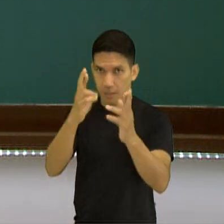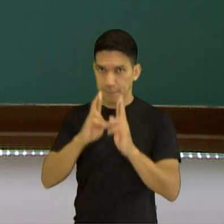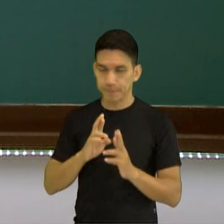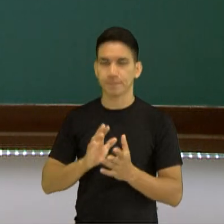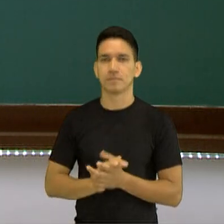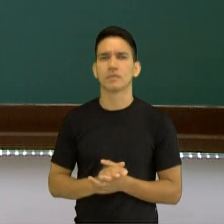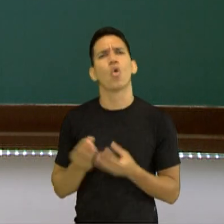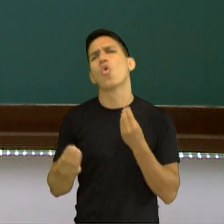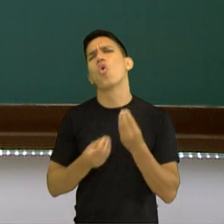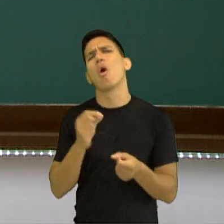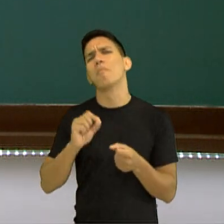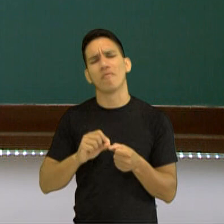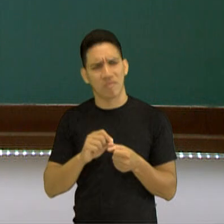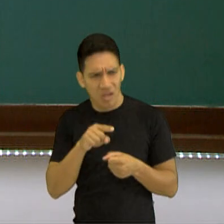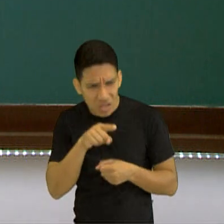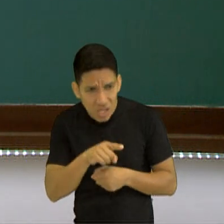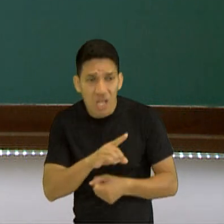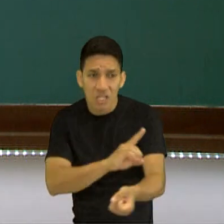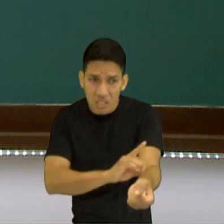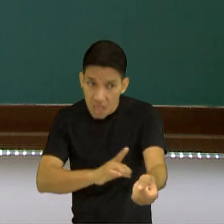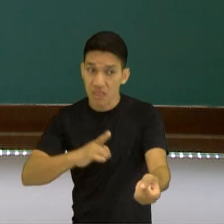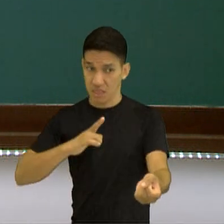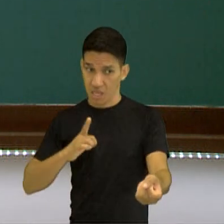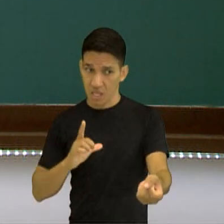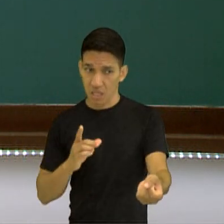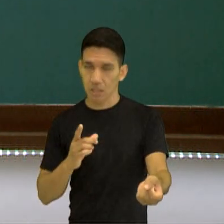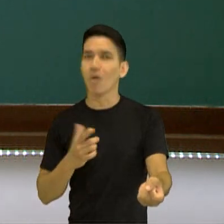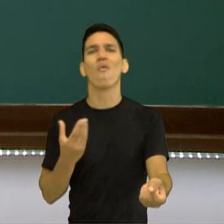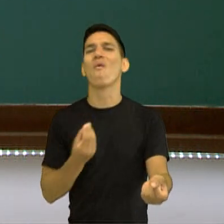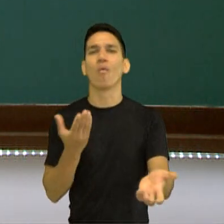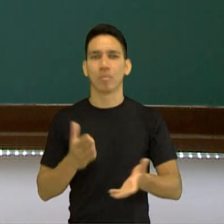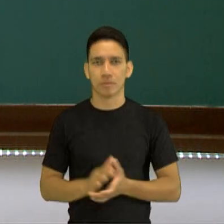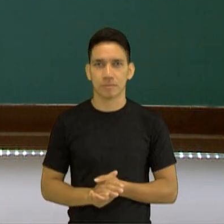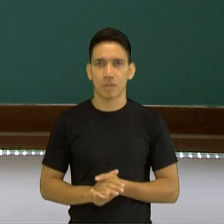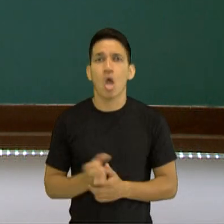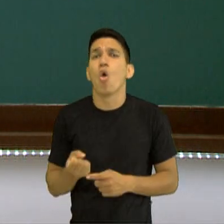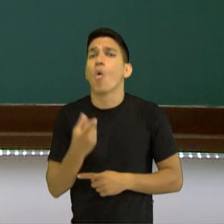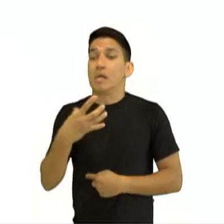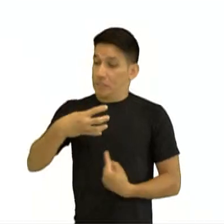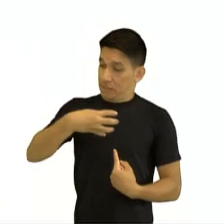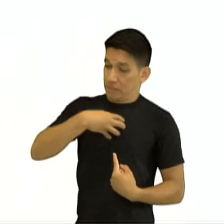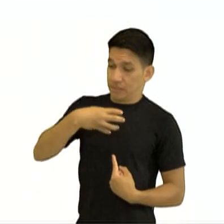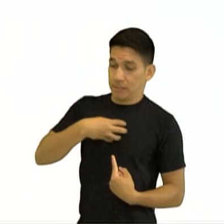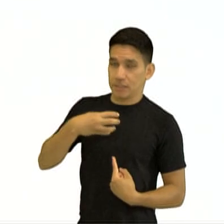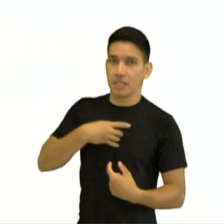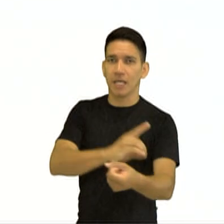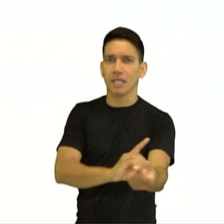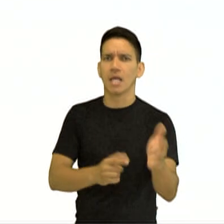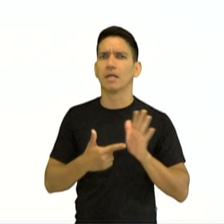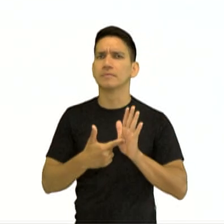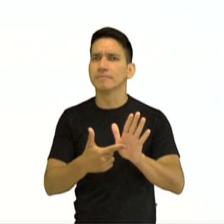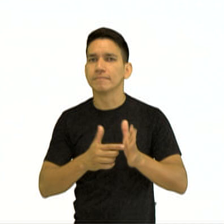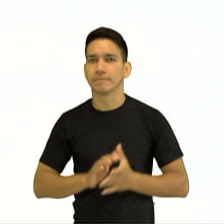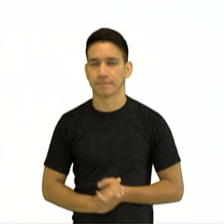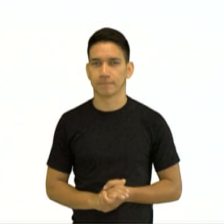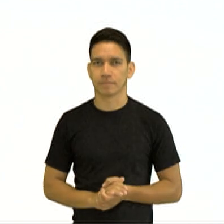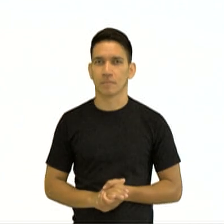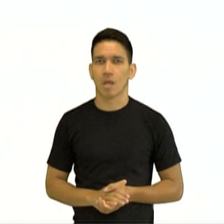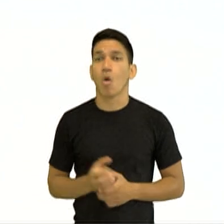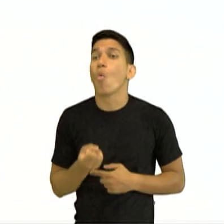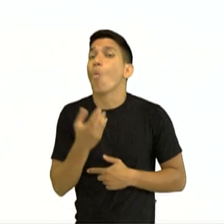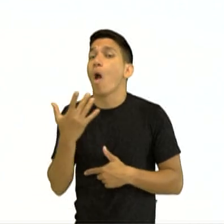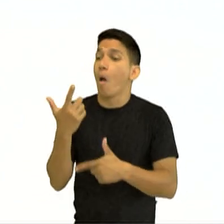que é feito o diagnóstico dessa doença? Quais são os sintomas que ela apresenta? Quais são